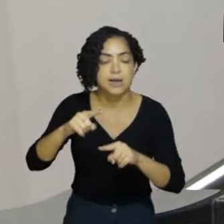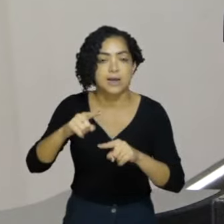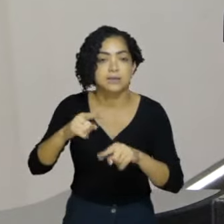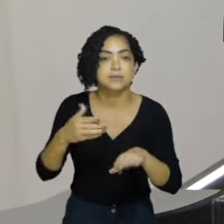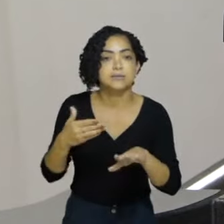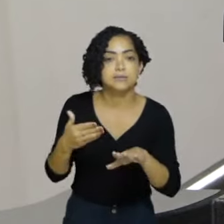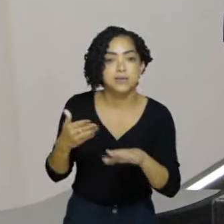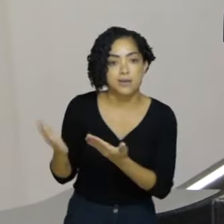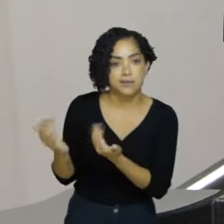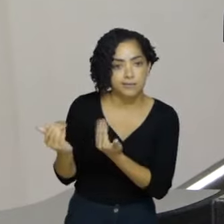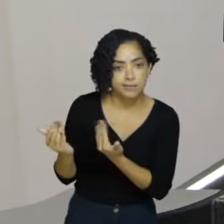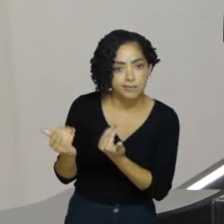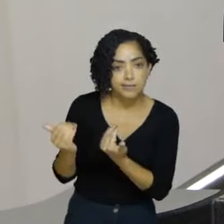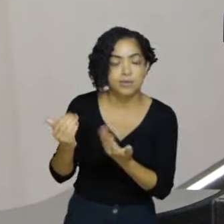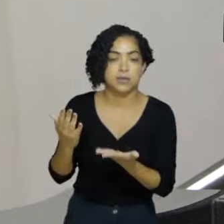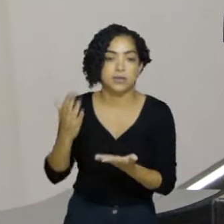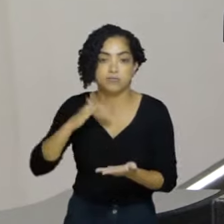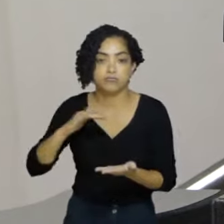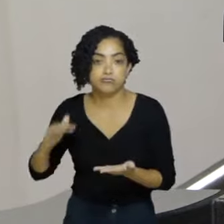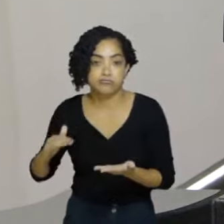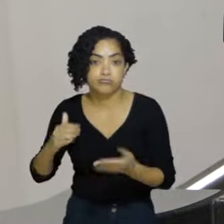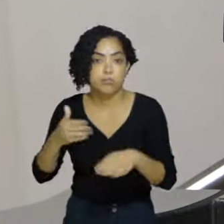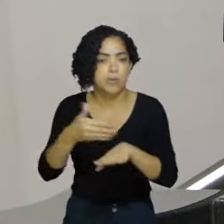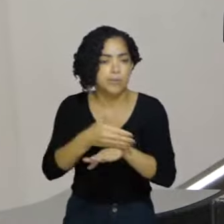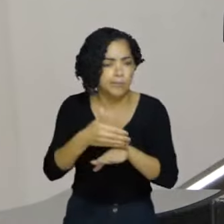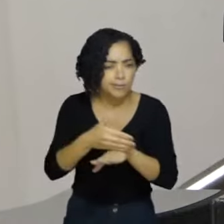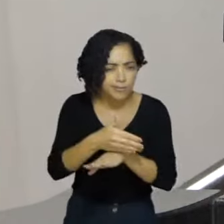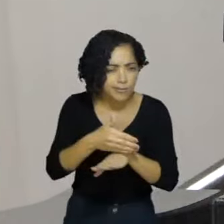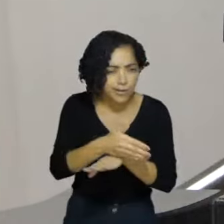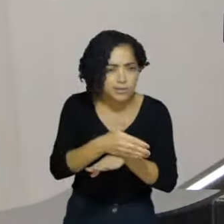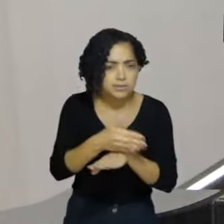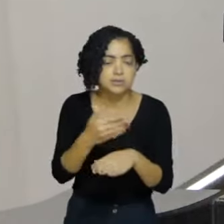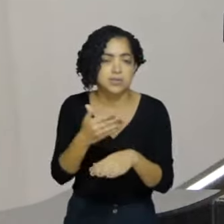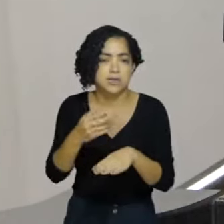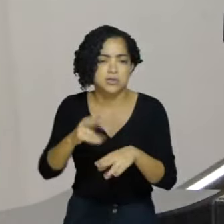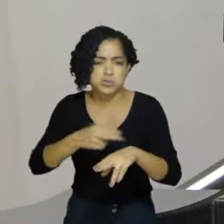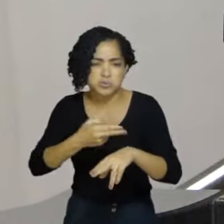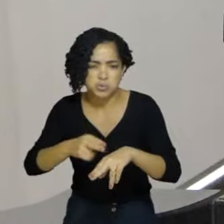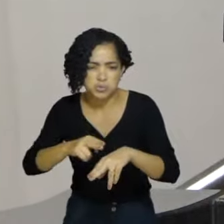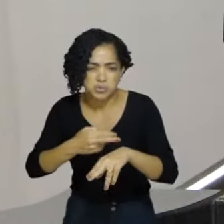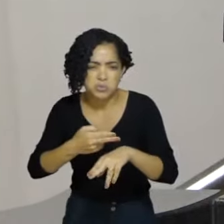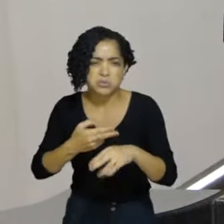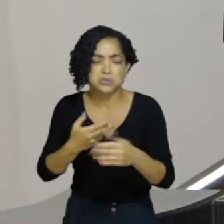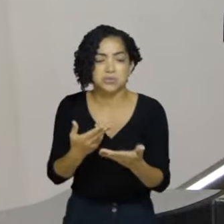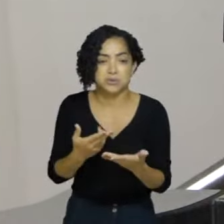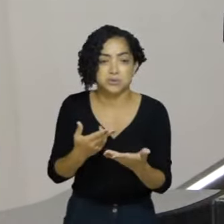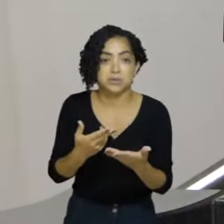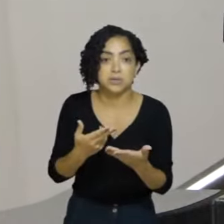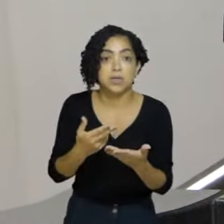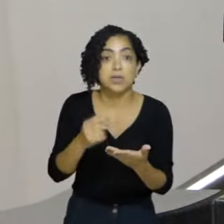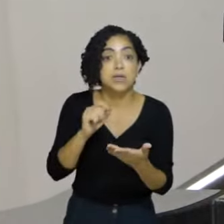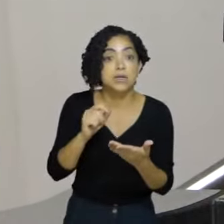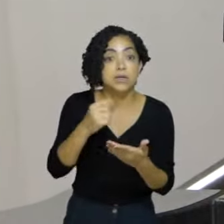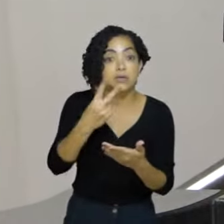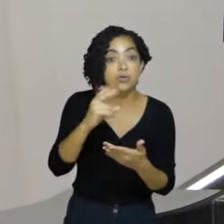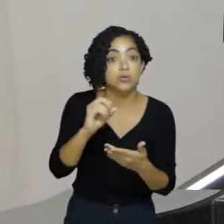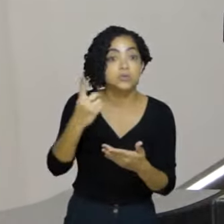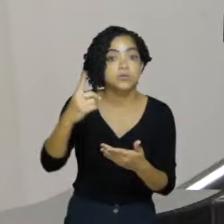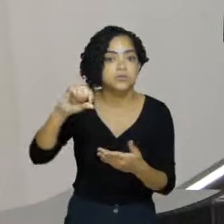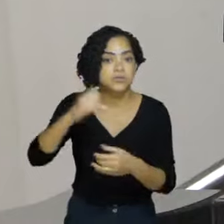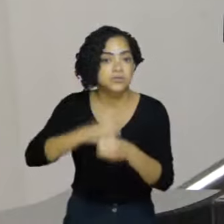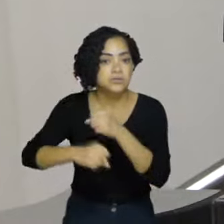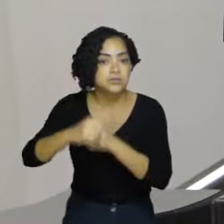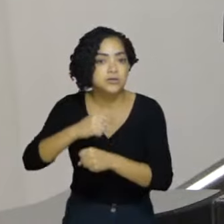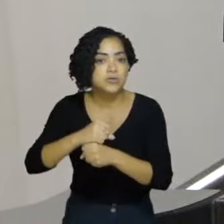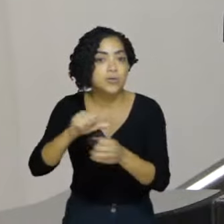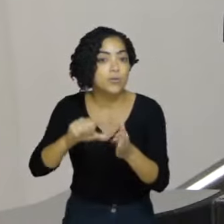a imagens, músicas ou textos pornográficos e obscenos. Esse projeto foi apresentado em 2019, no meu primeiro